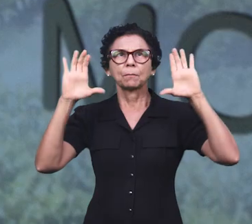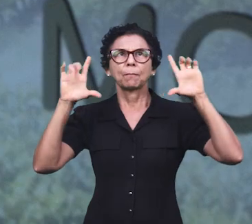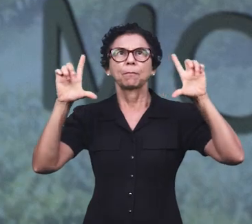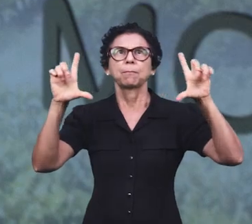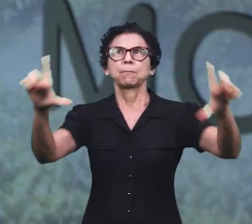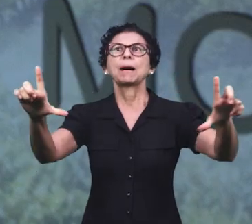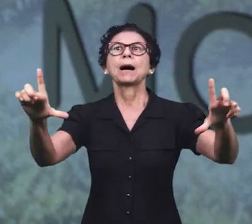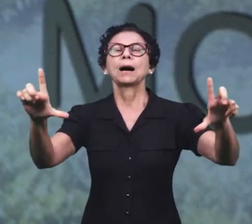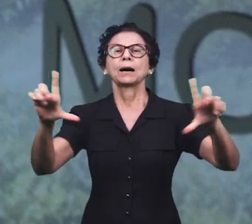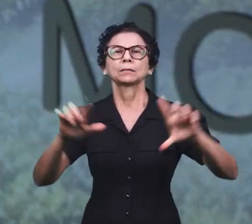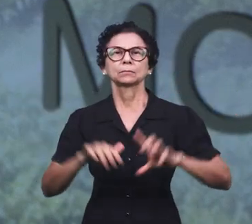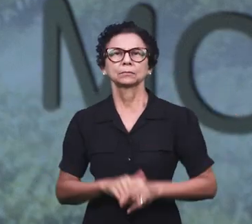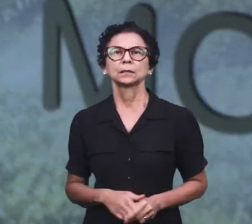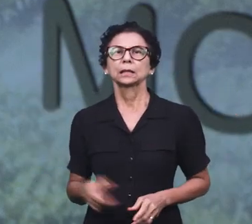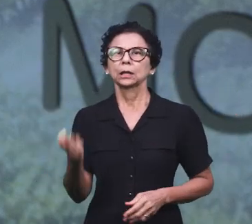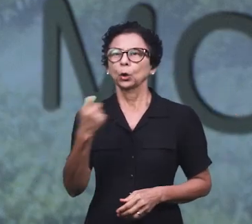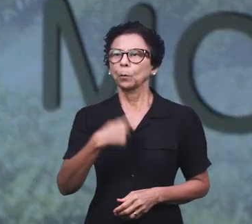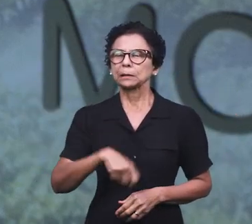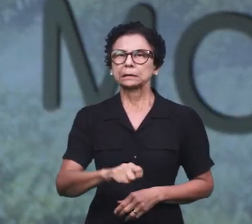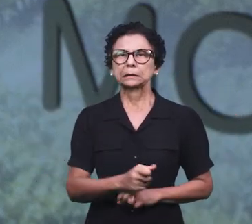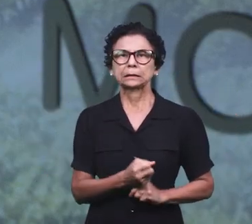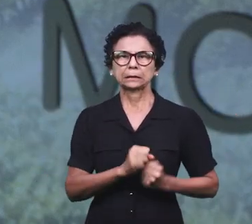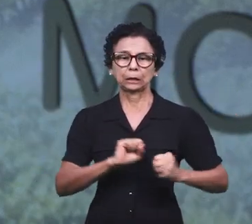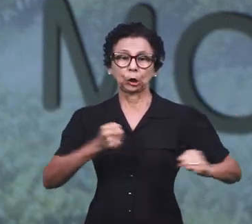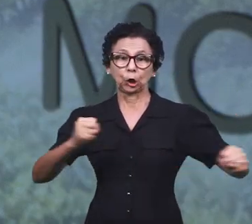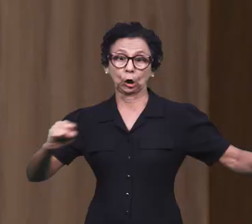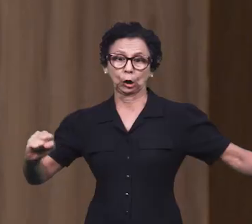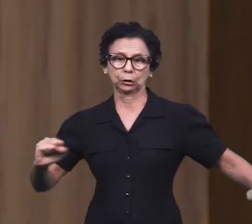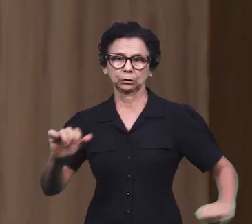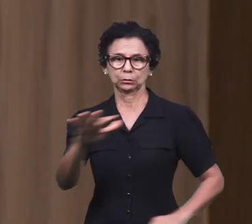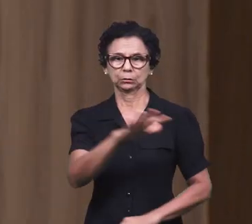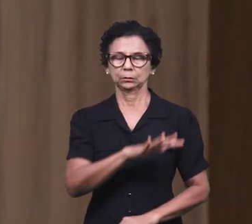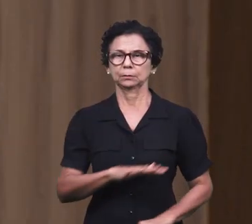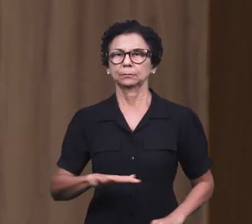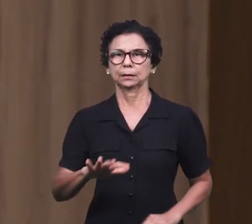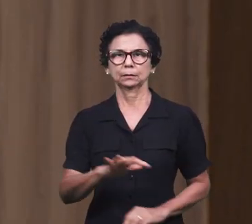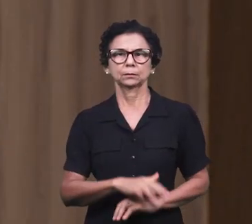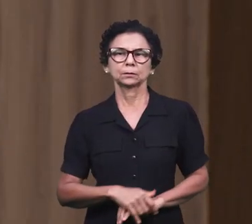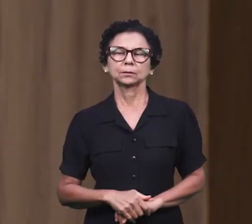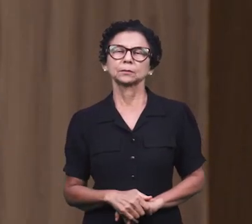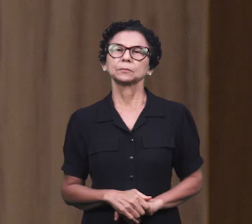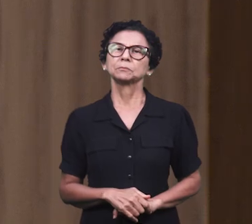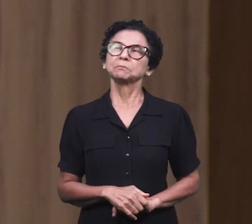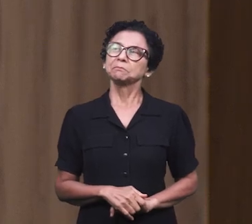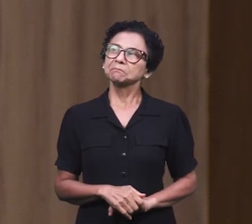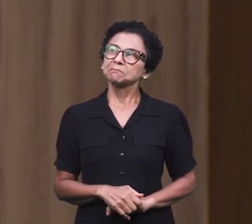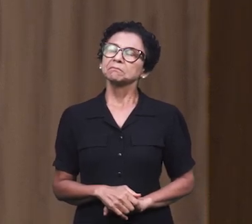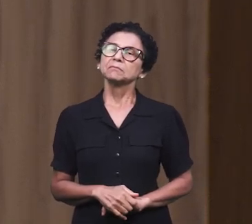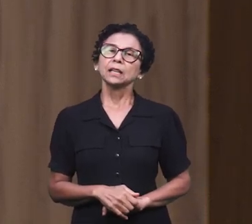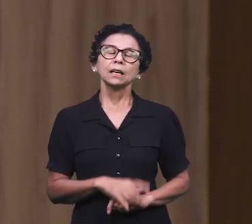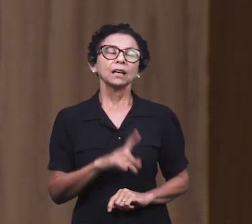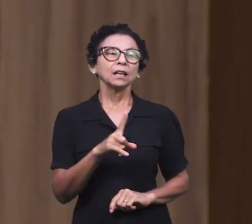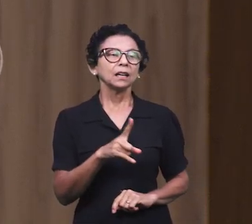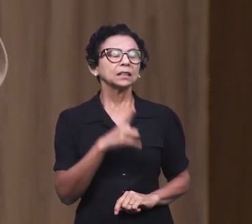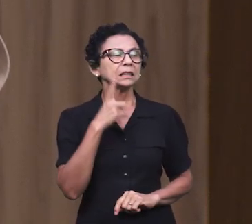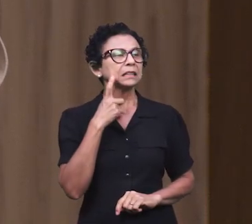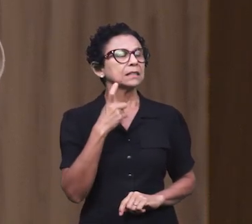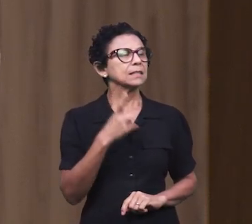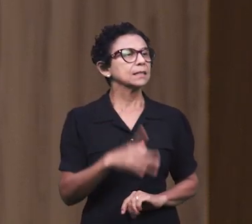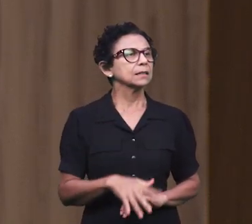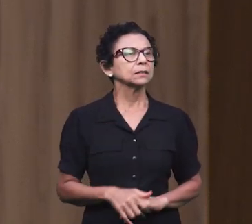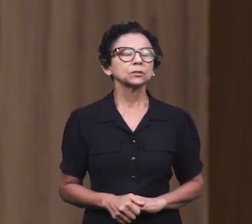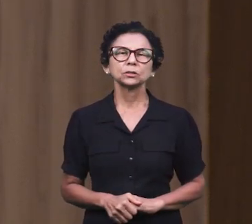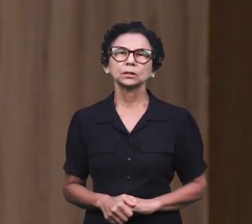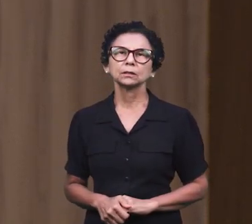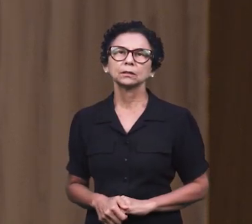varanda. Não precisa de muito espaço. Tá certo. Isso é válido também, só um comentário, que não só para